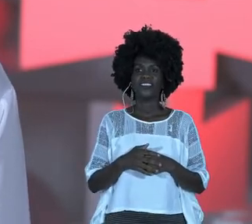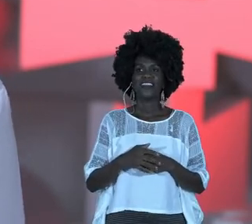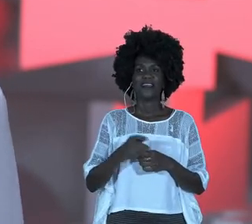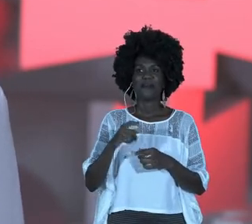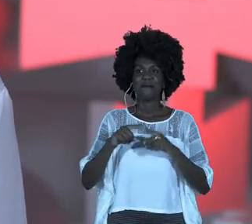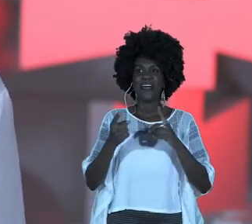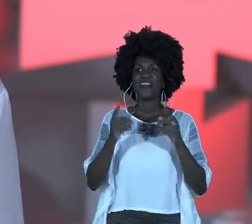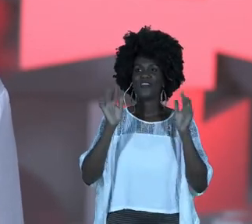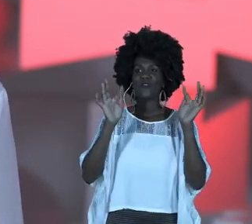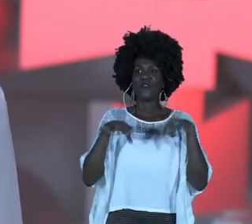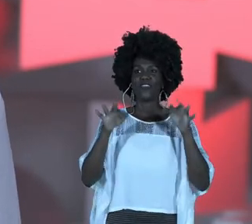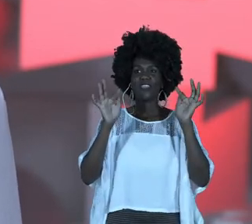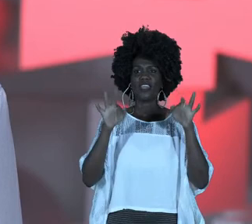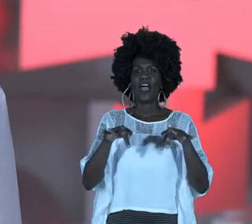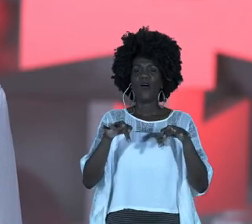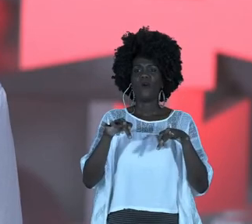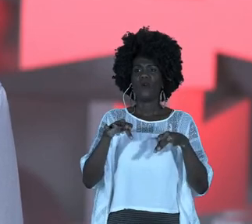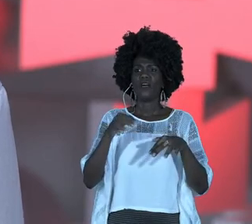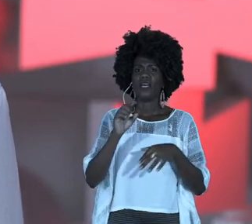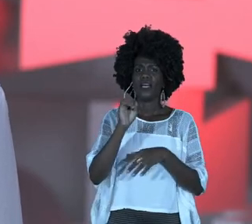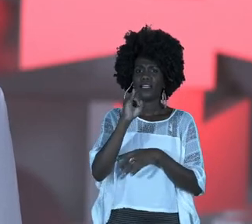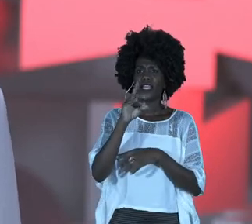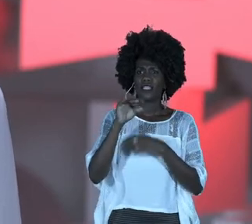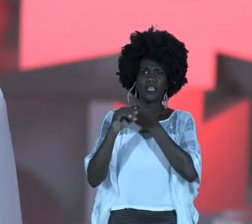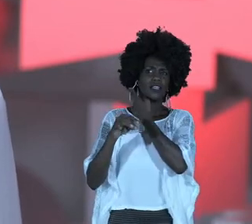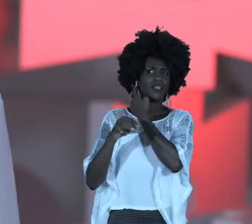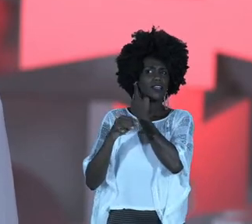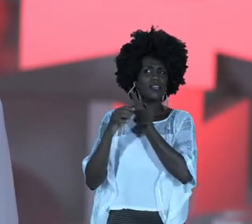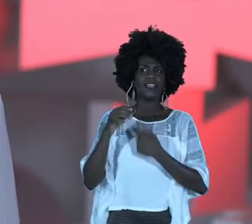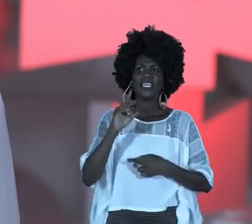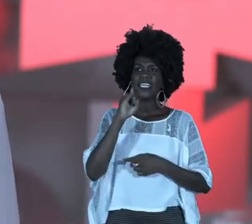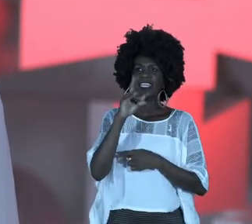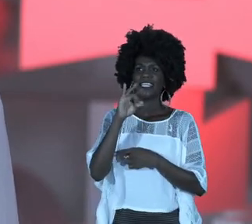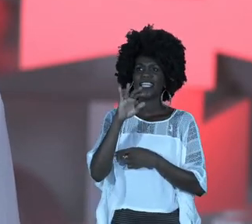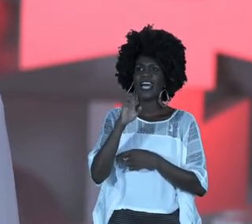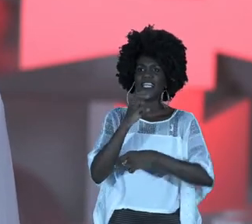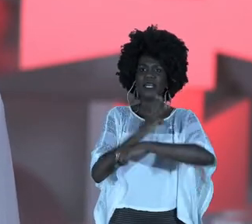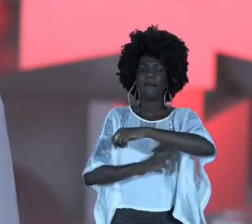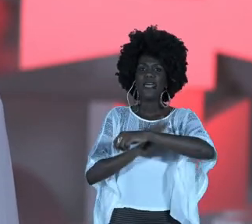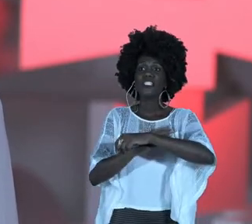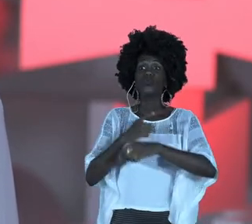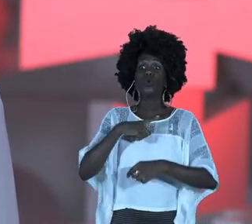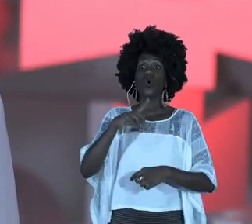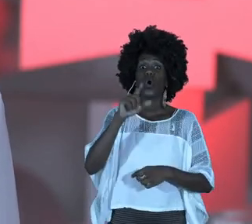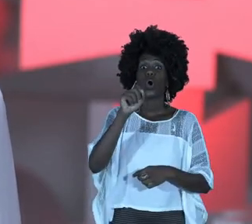Mas no final da Idade Média, no momento que a gente chama de gótico,